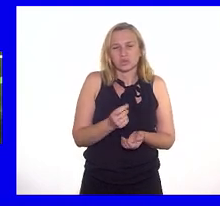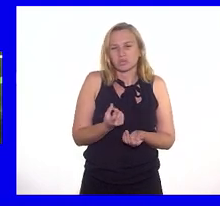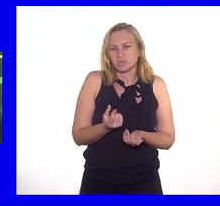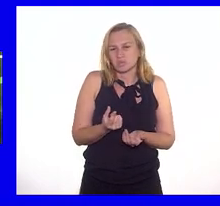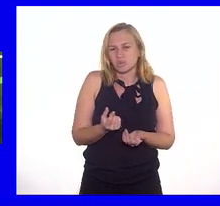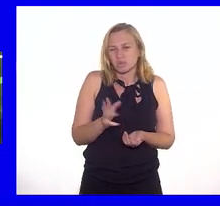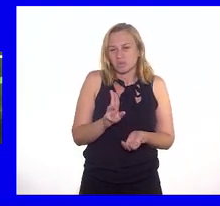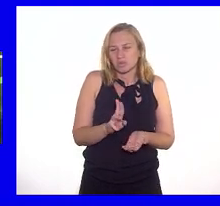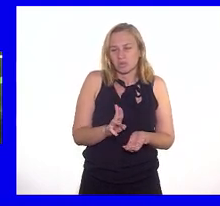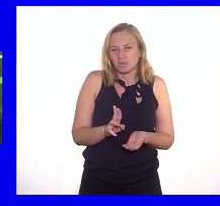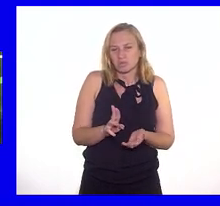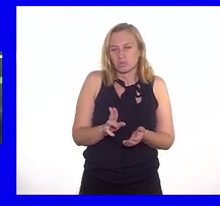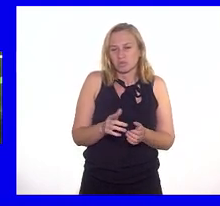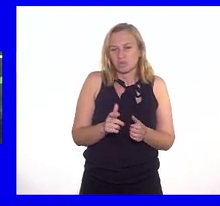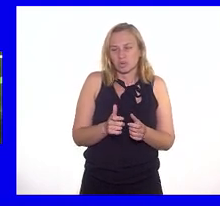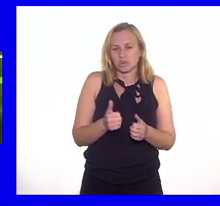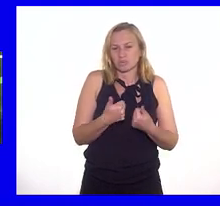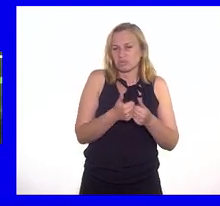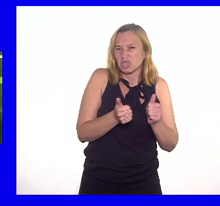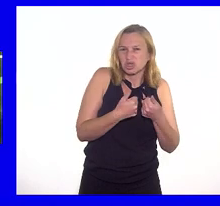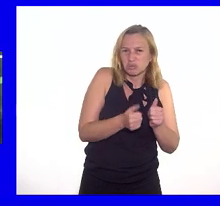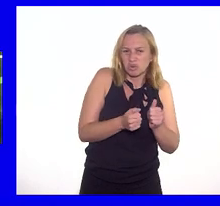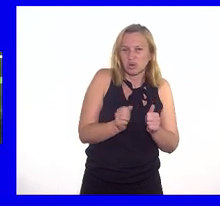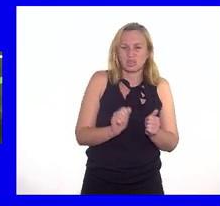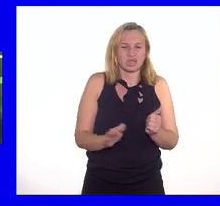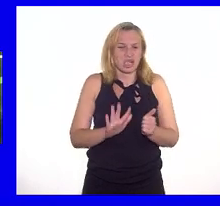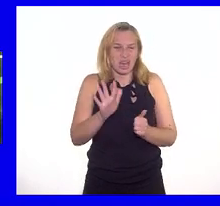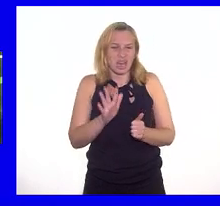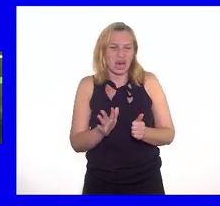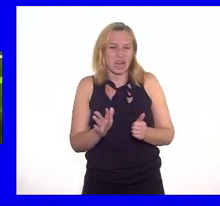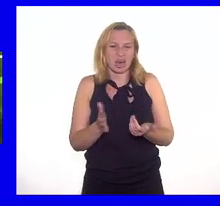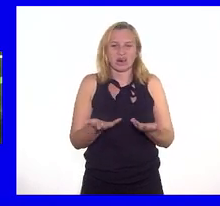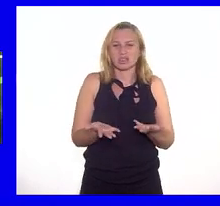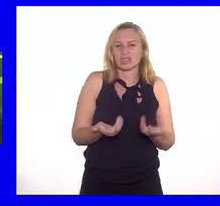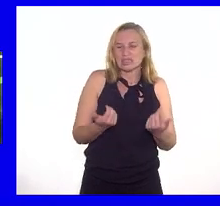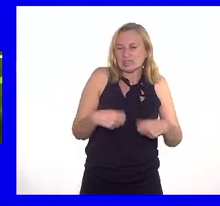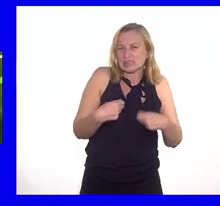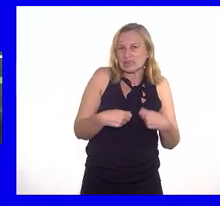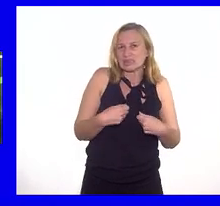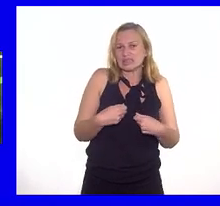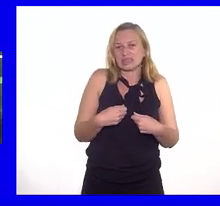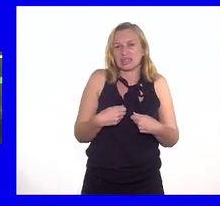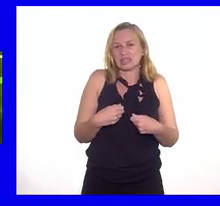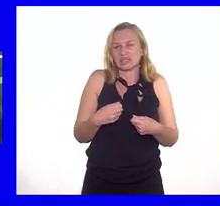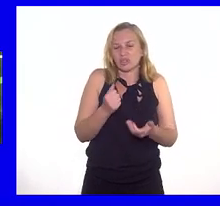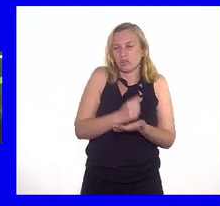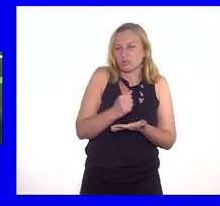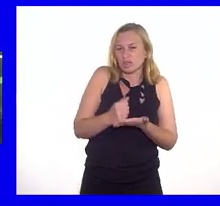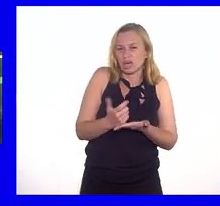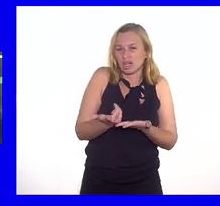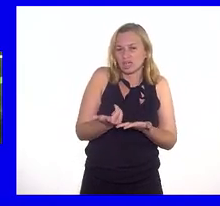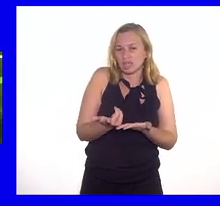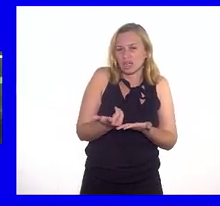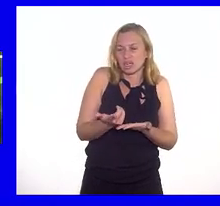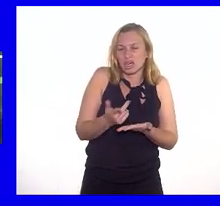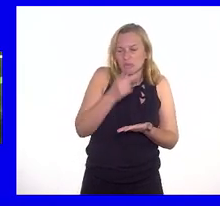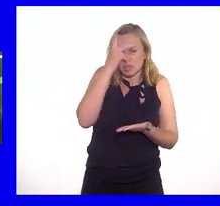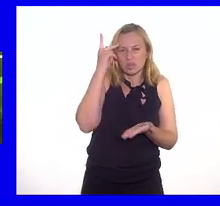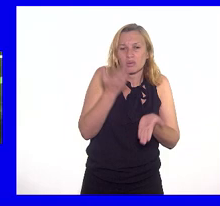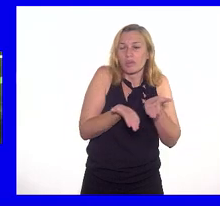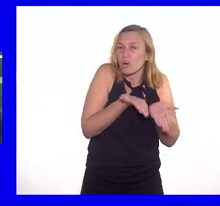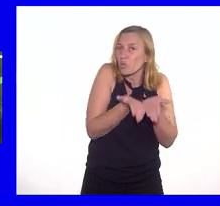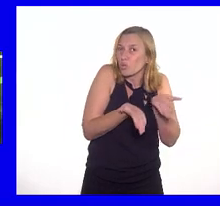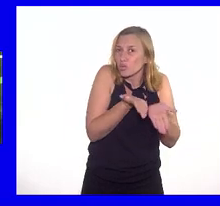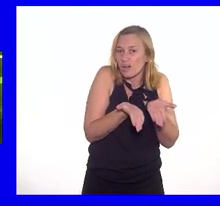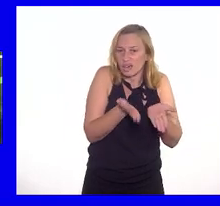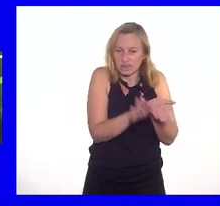custos que são elevados no transporte, né? Às vezes, tem uma necessidade de contratação de cuidadores para